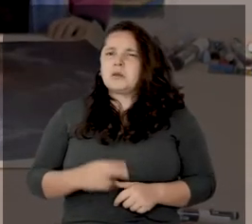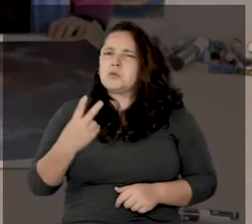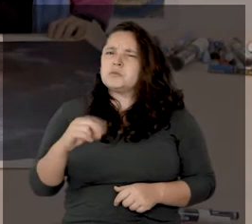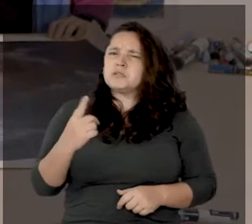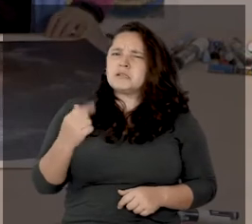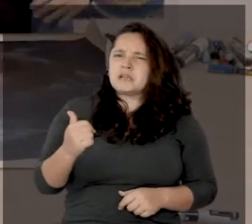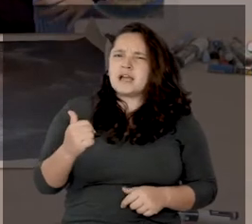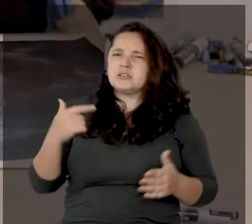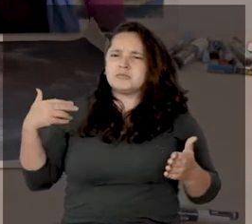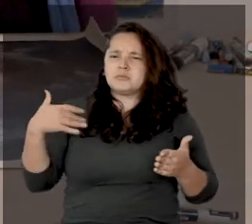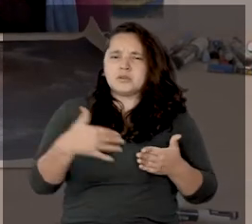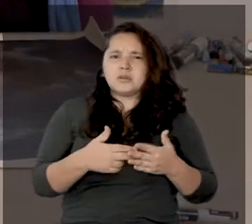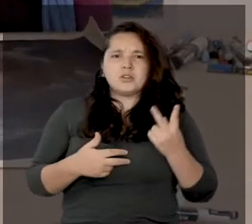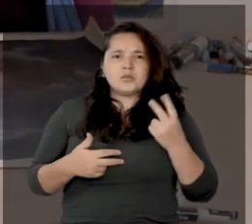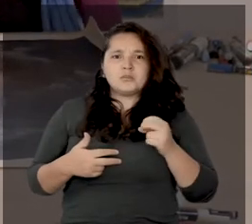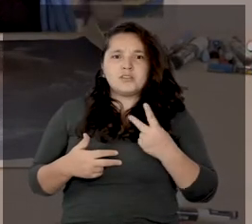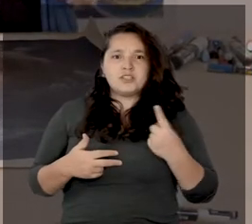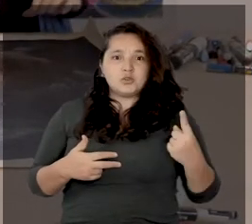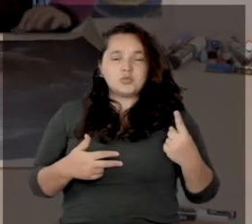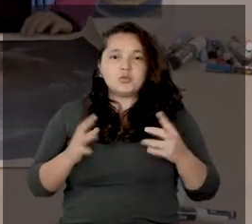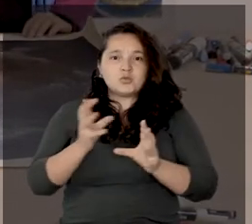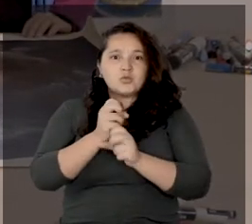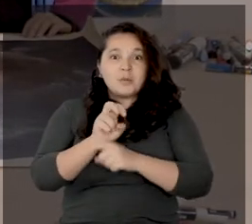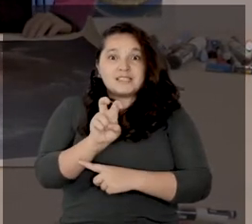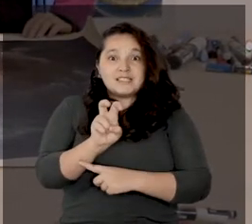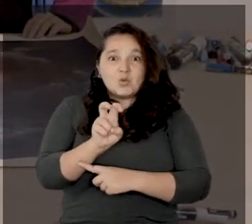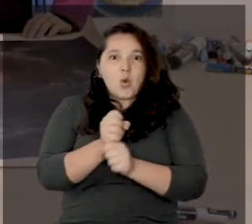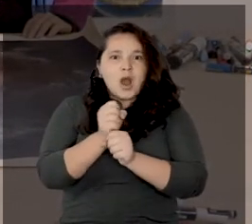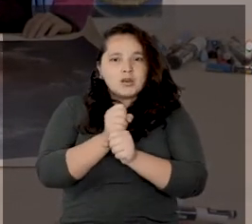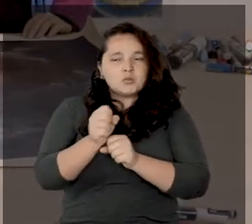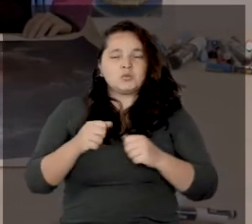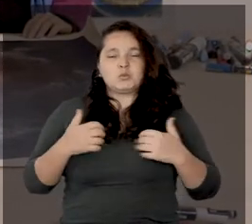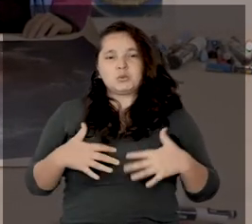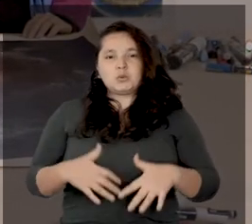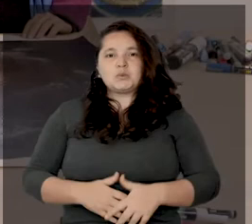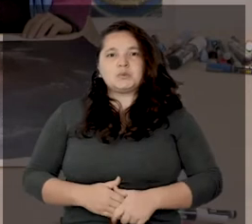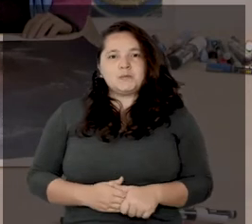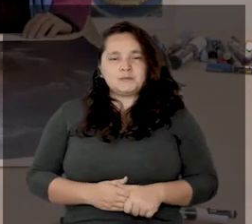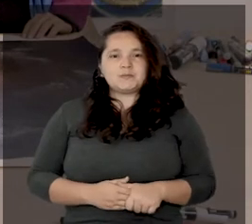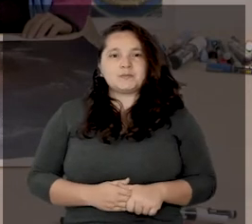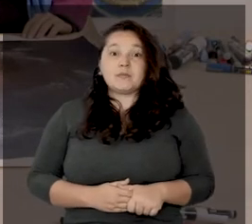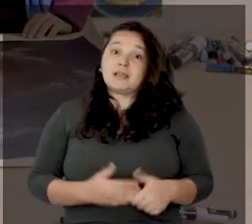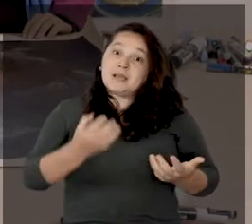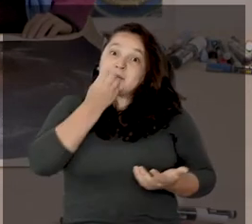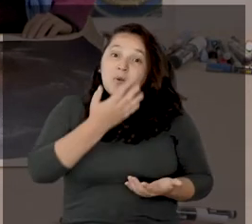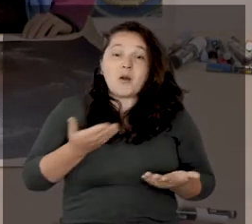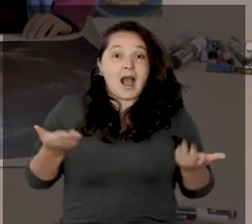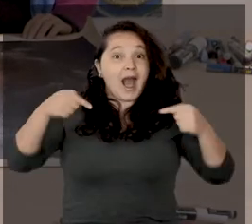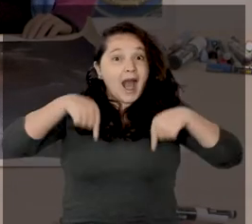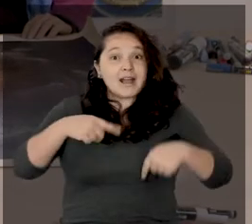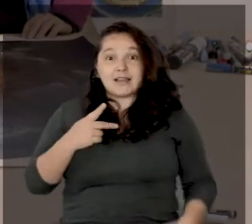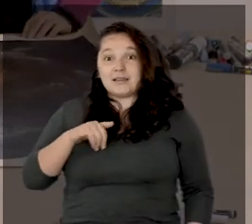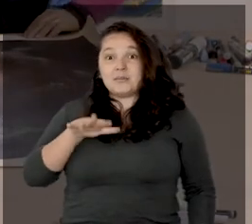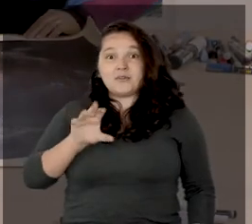para 2021, já vão quantos anos? Quase 5 anos, né? E que bom te encontrar aqui no Pivô, foi